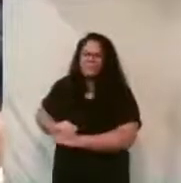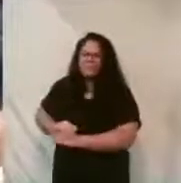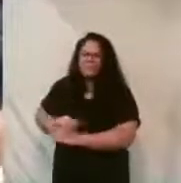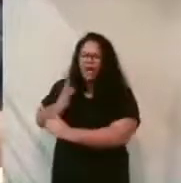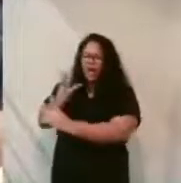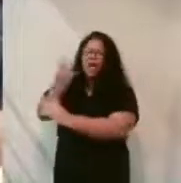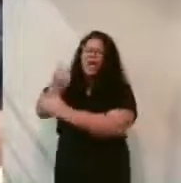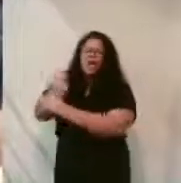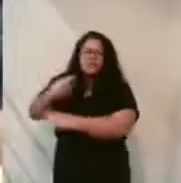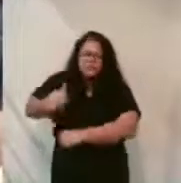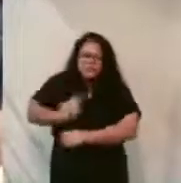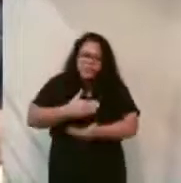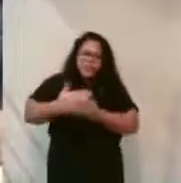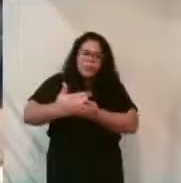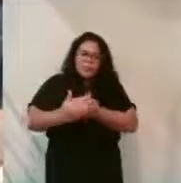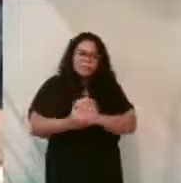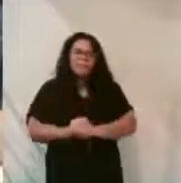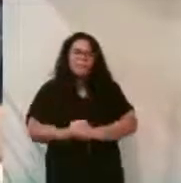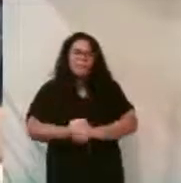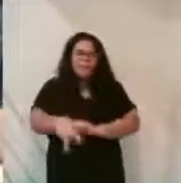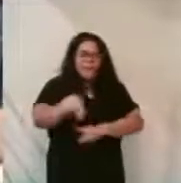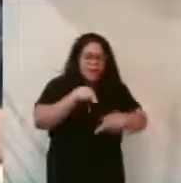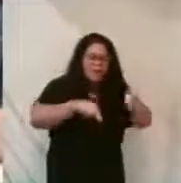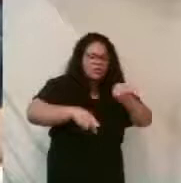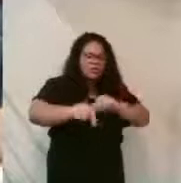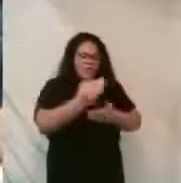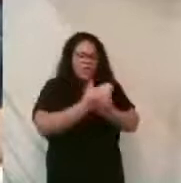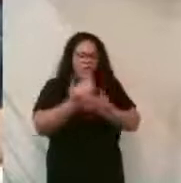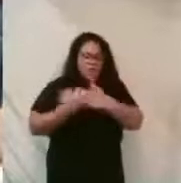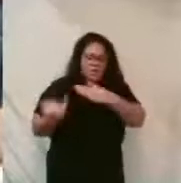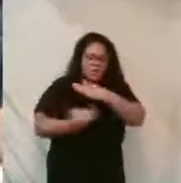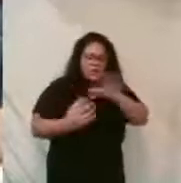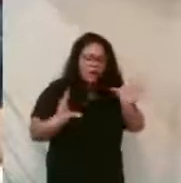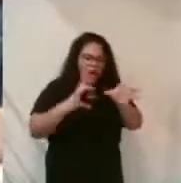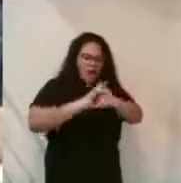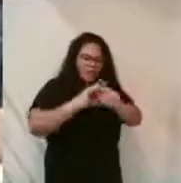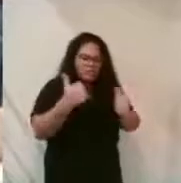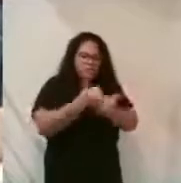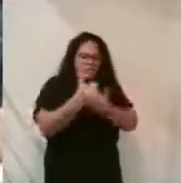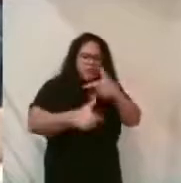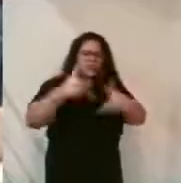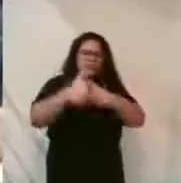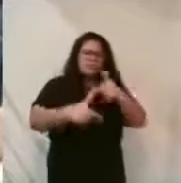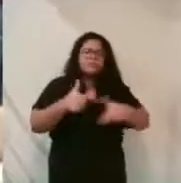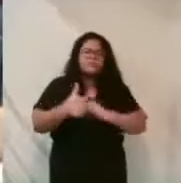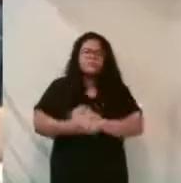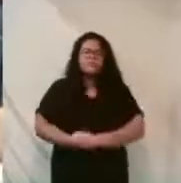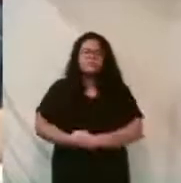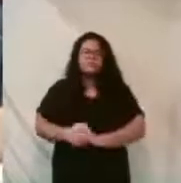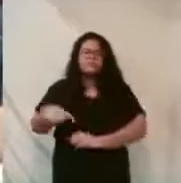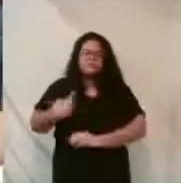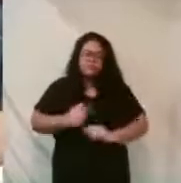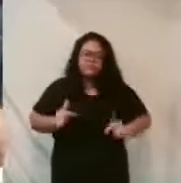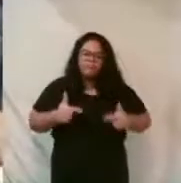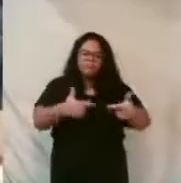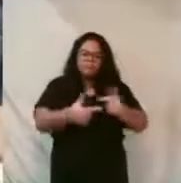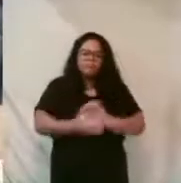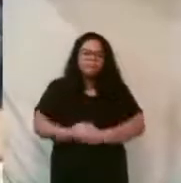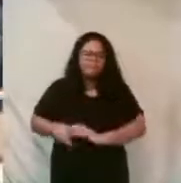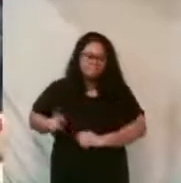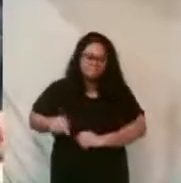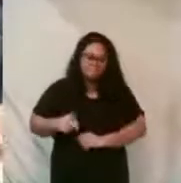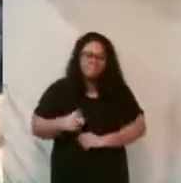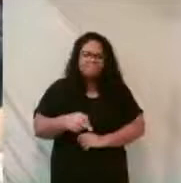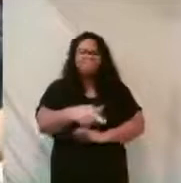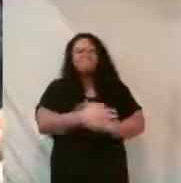buscando informações e querendo buscar a solução da destinação final. Avançamos nisso, vivemos avançando no quanto ao